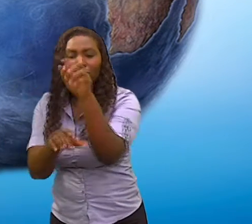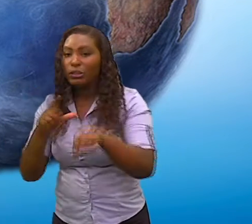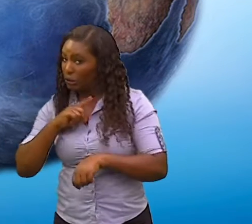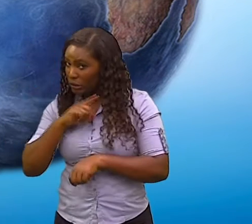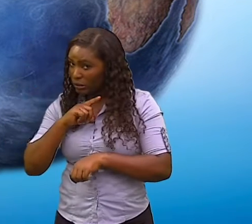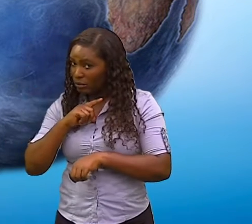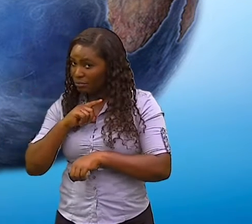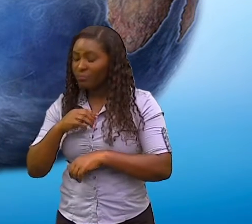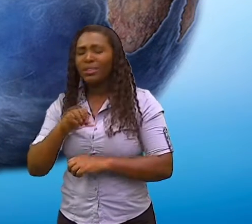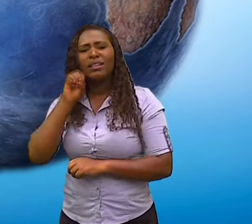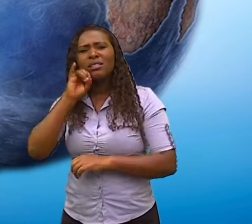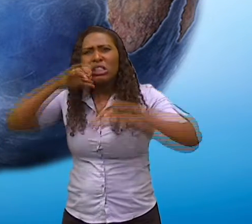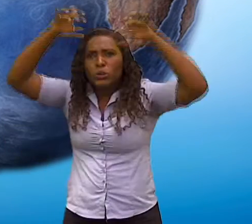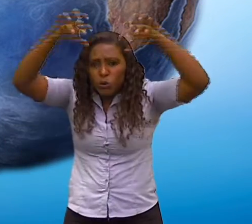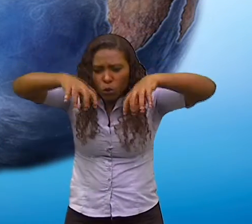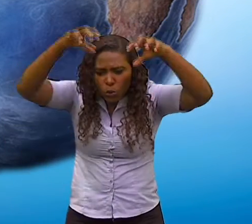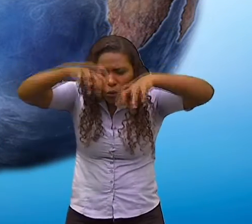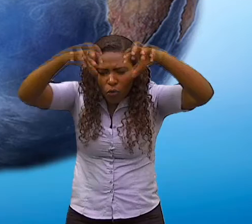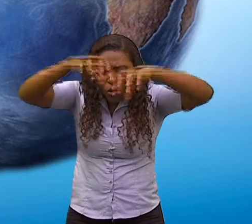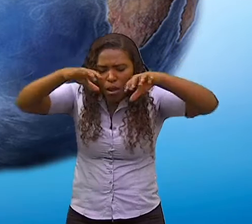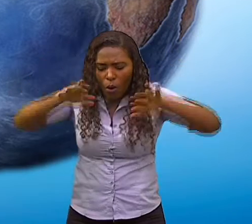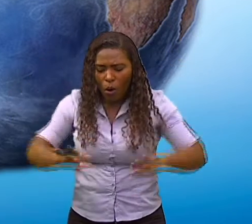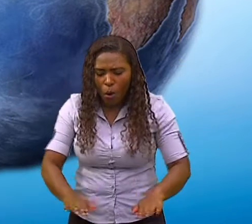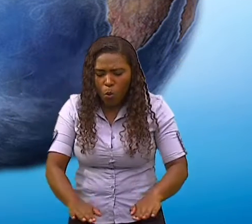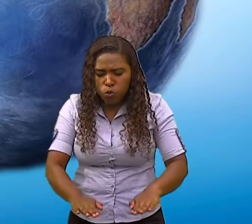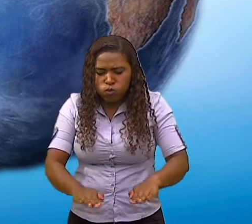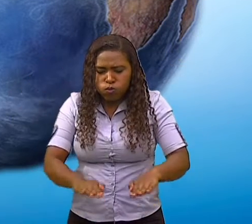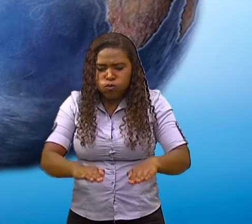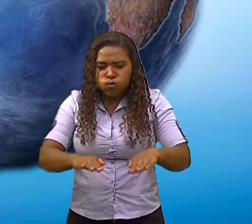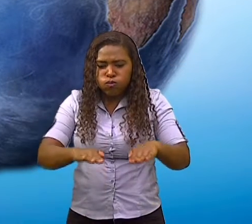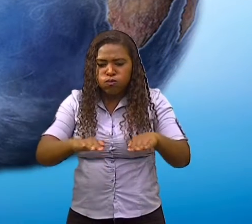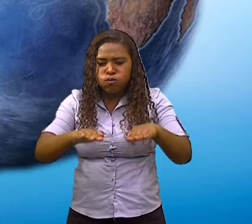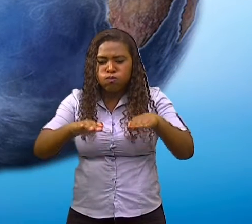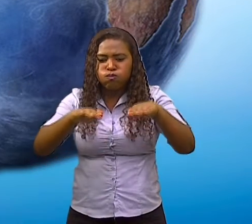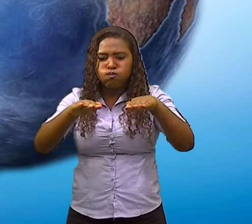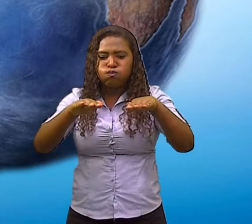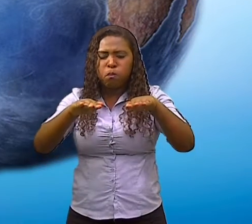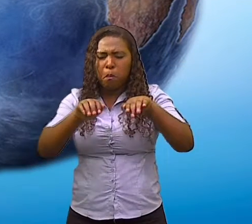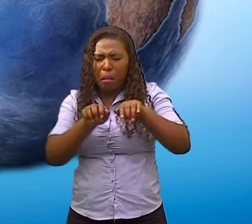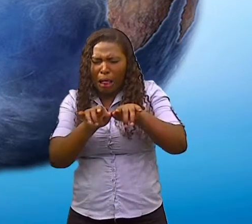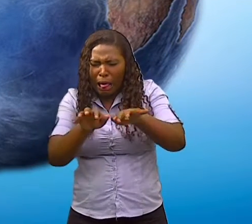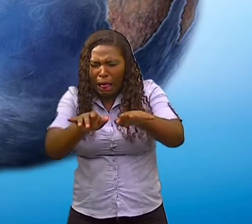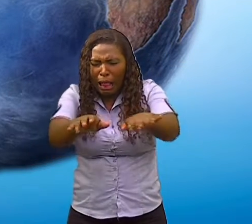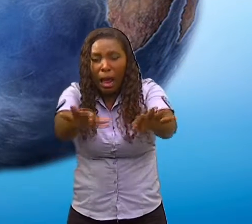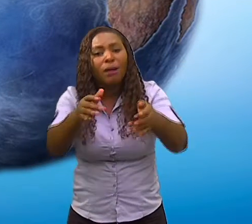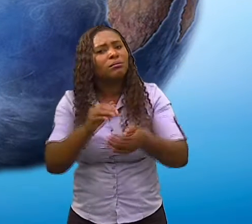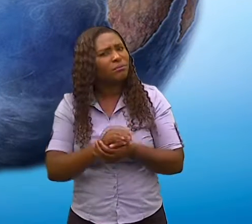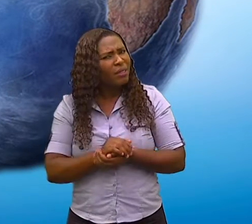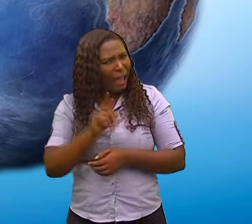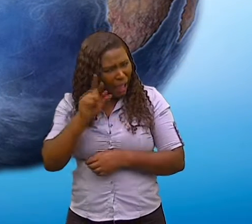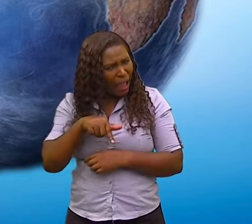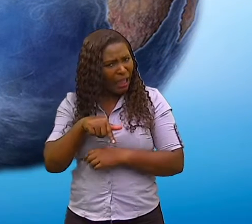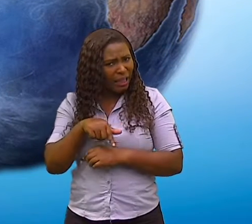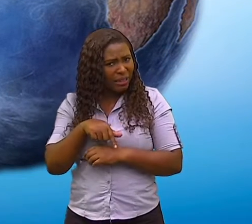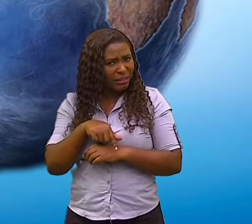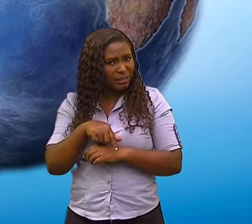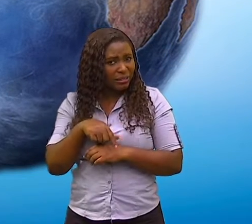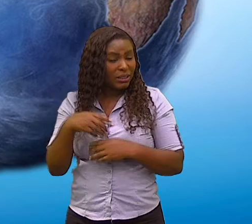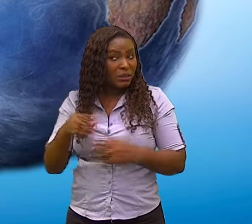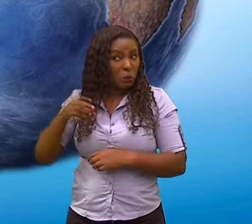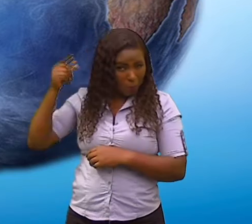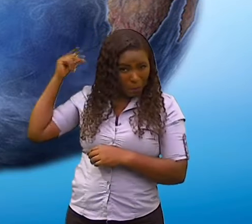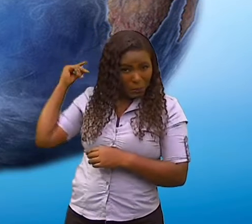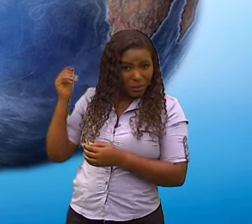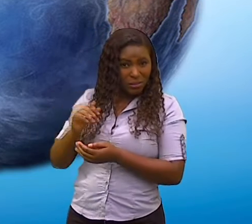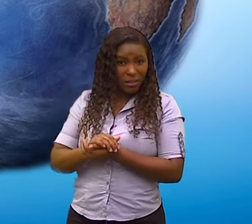chovia, alagava tudo? Ou descia todas, por falta da vegetação, descia aquele monte